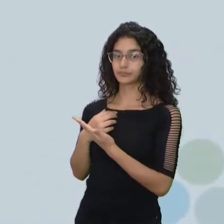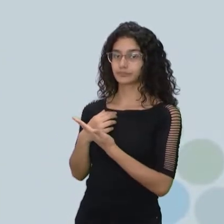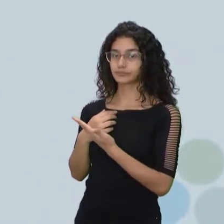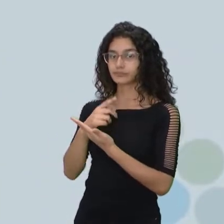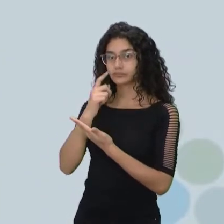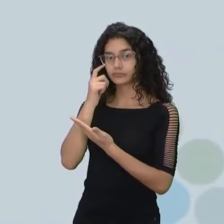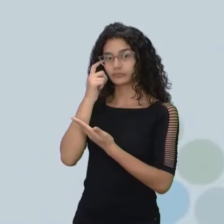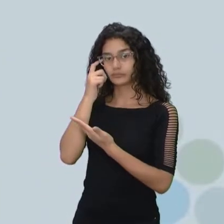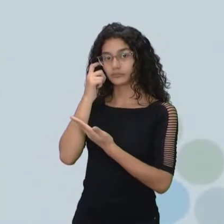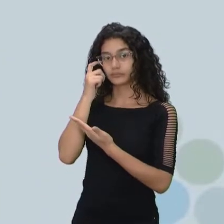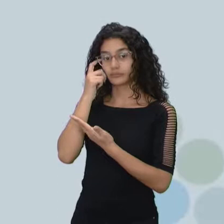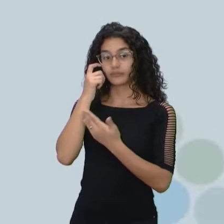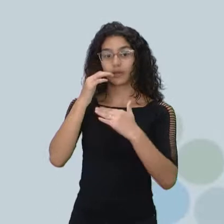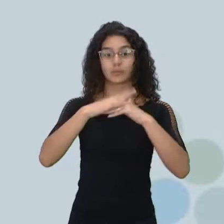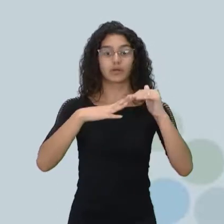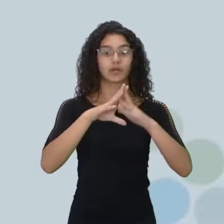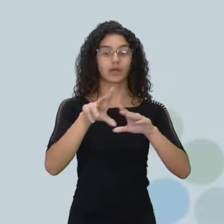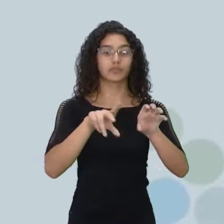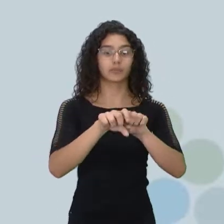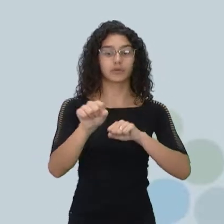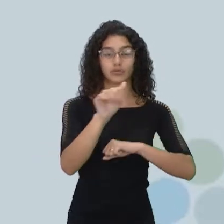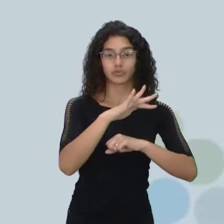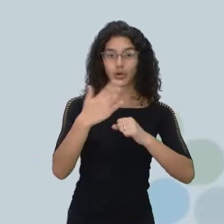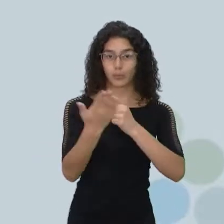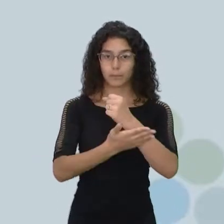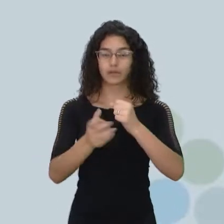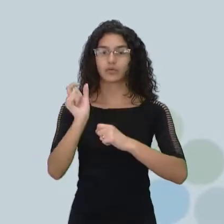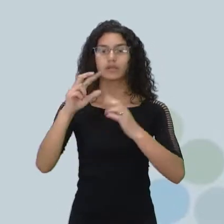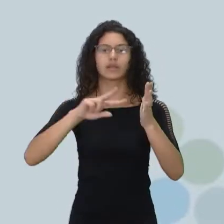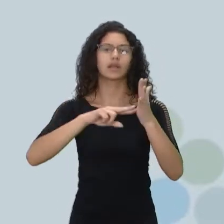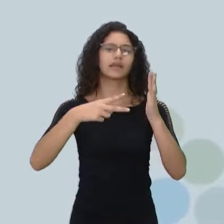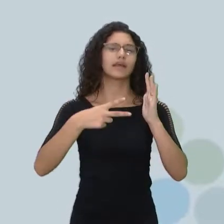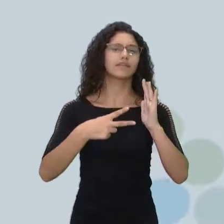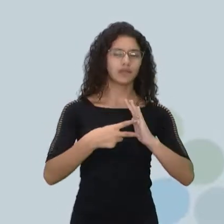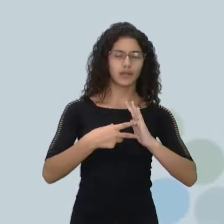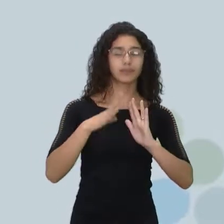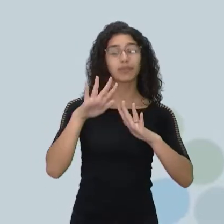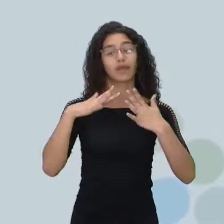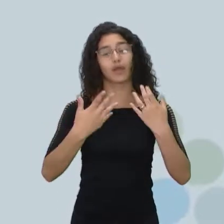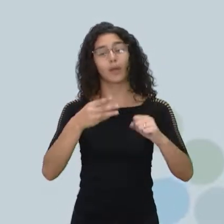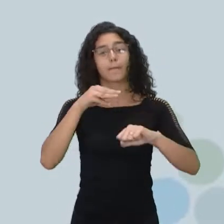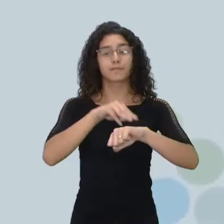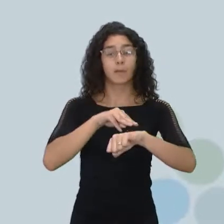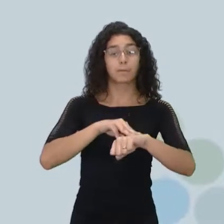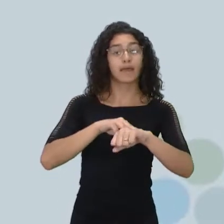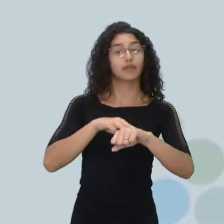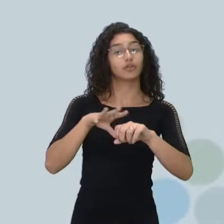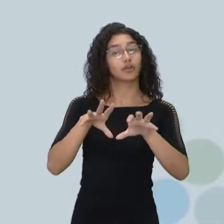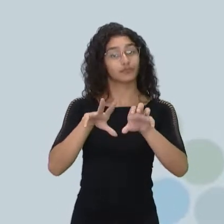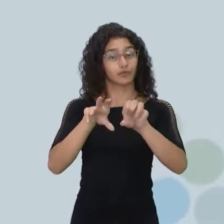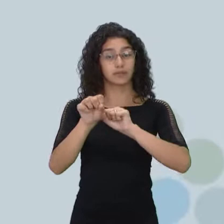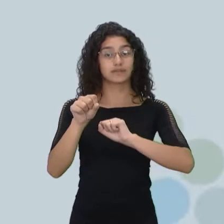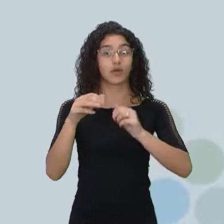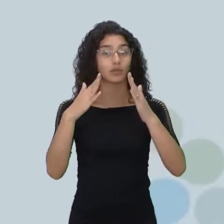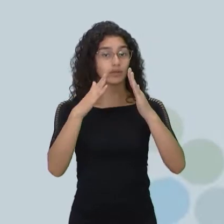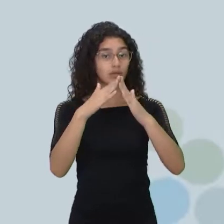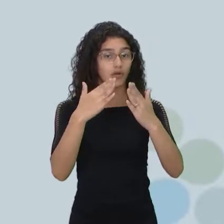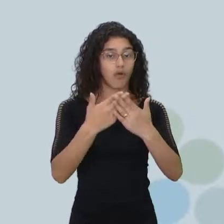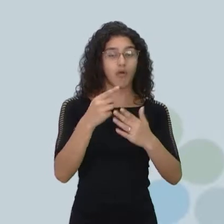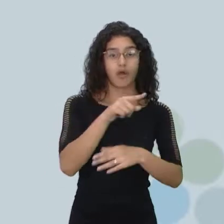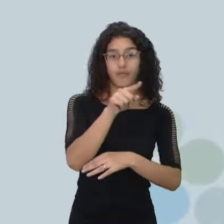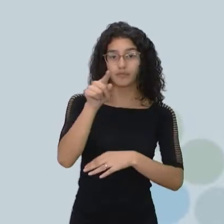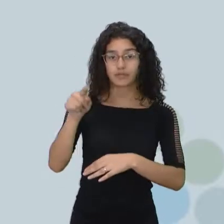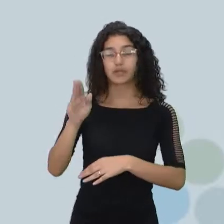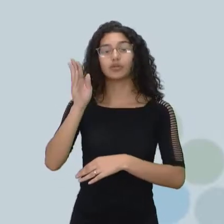uma habilidade da formação geral básica. O que significa que em algum momento da formação escolar de vocês,